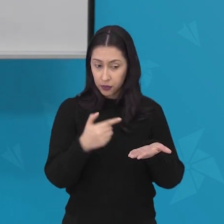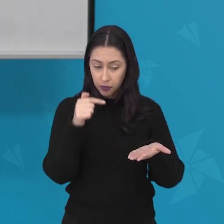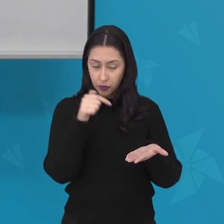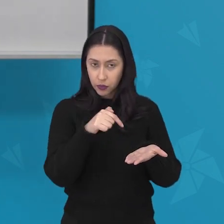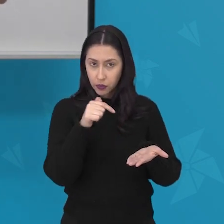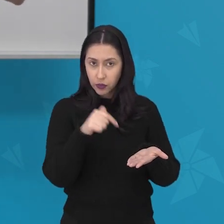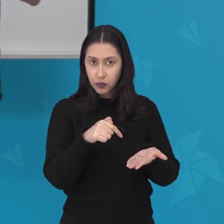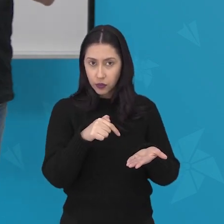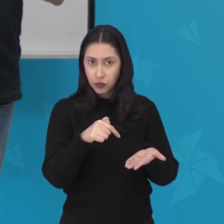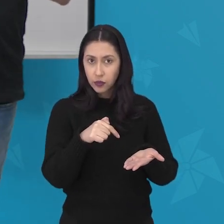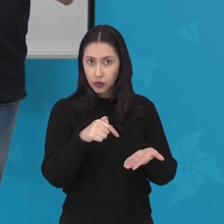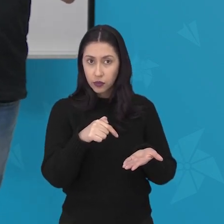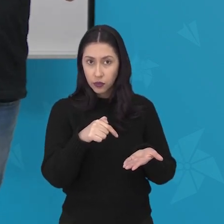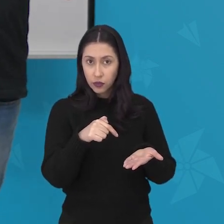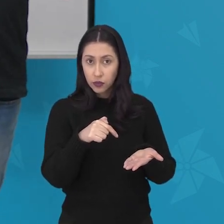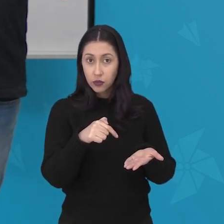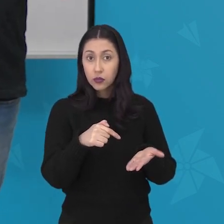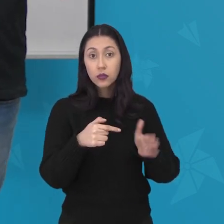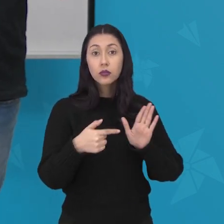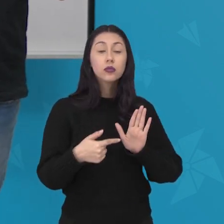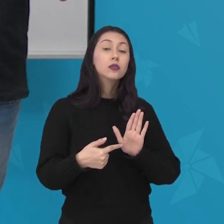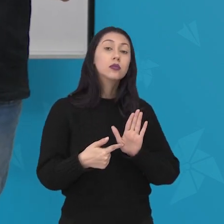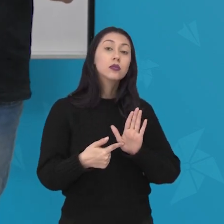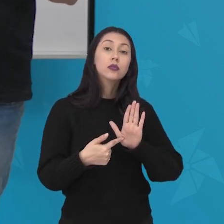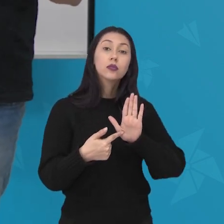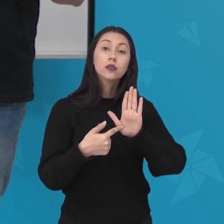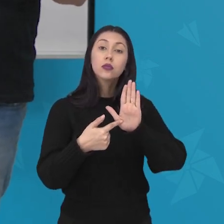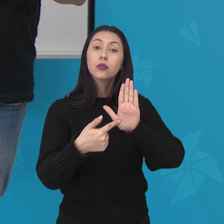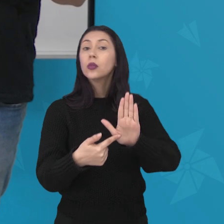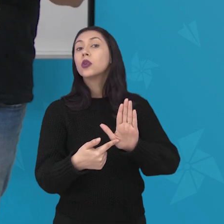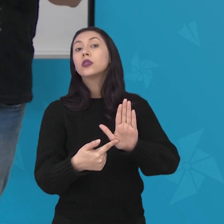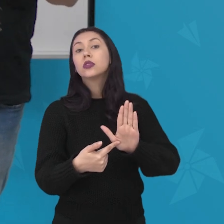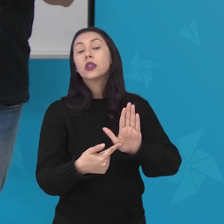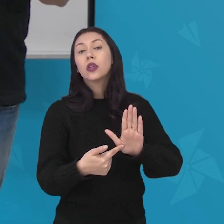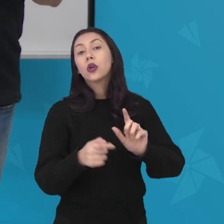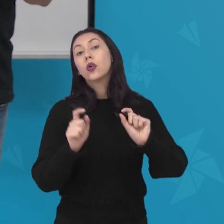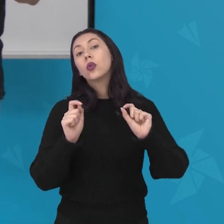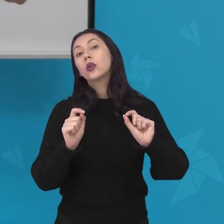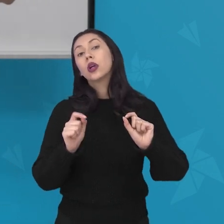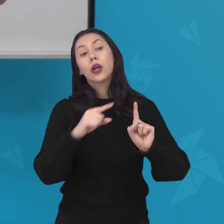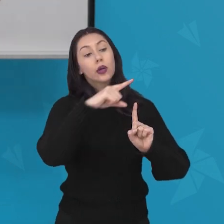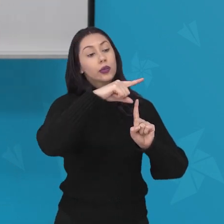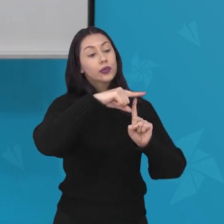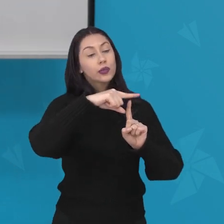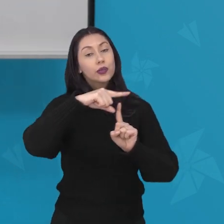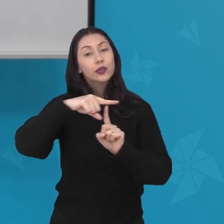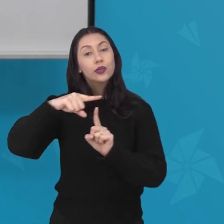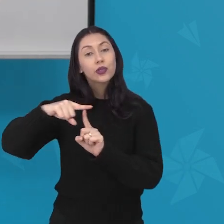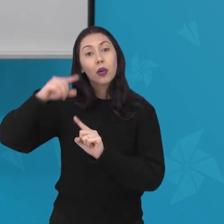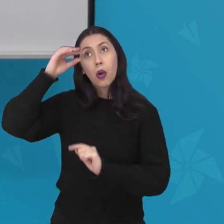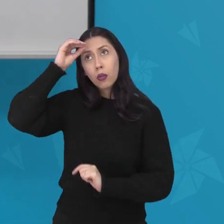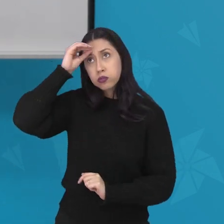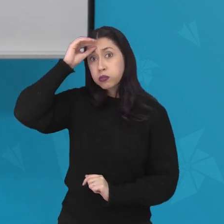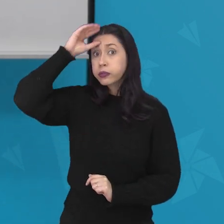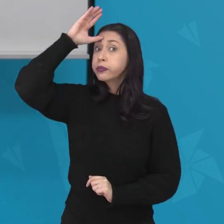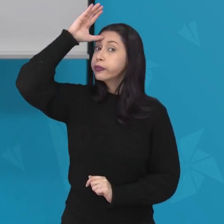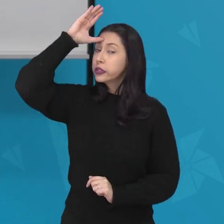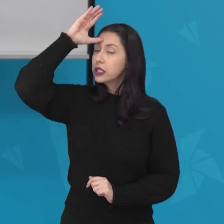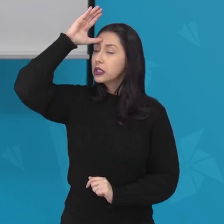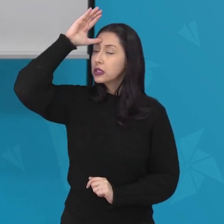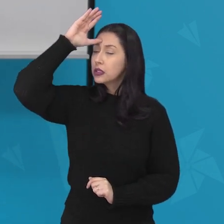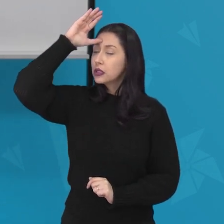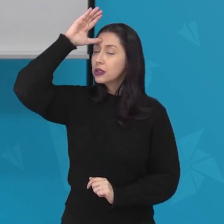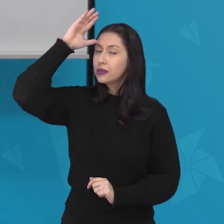Platão, ele faz uma referência a os seguintes tipos de conhecimento,